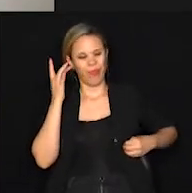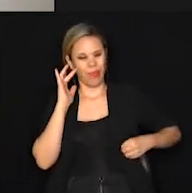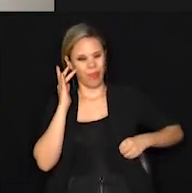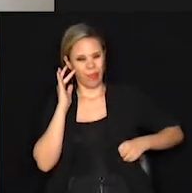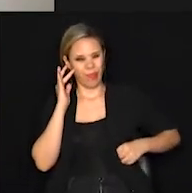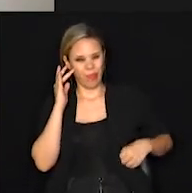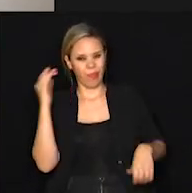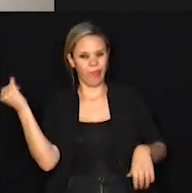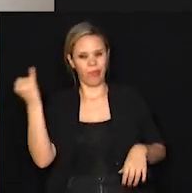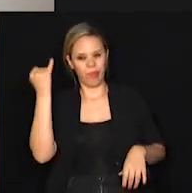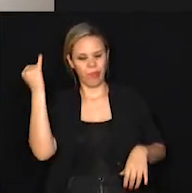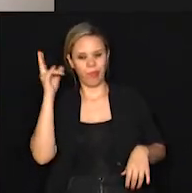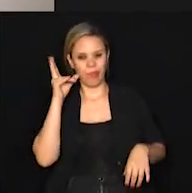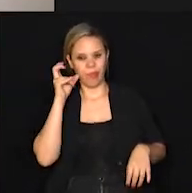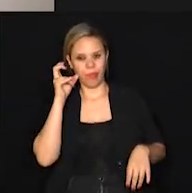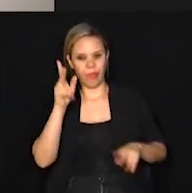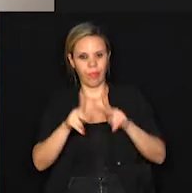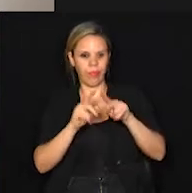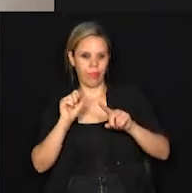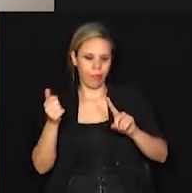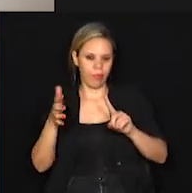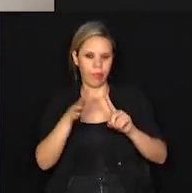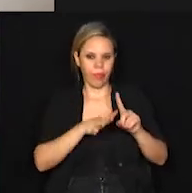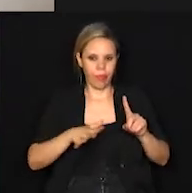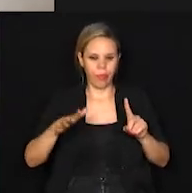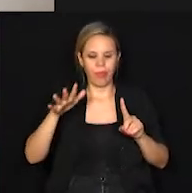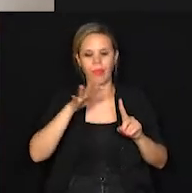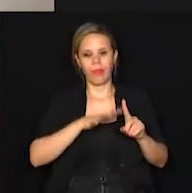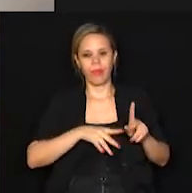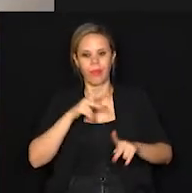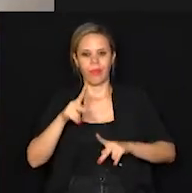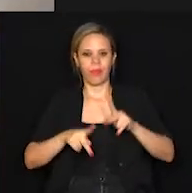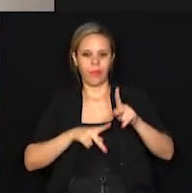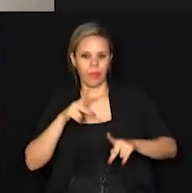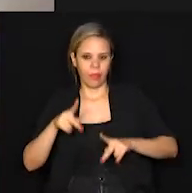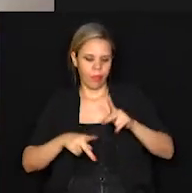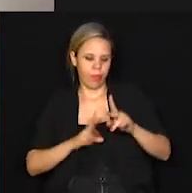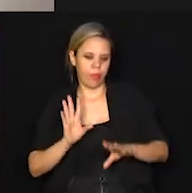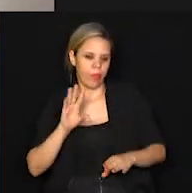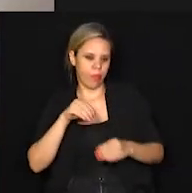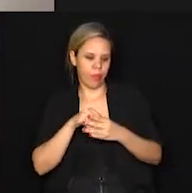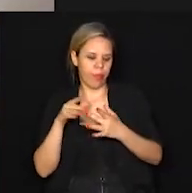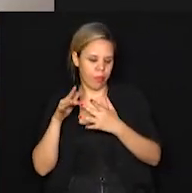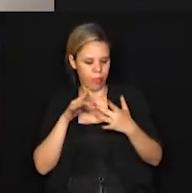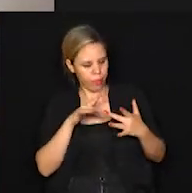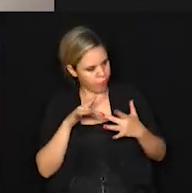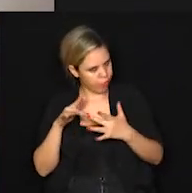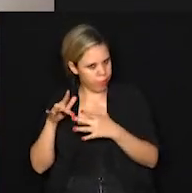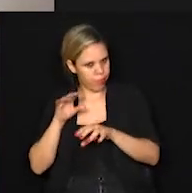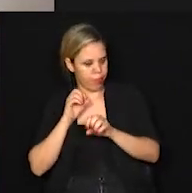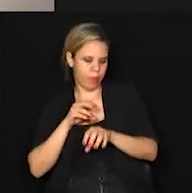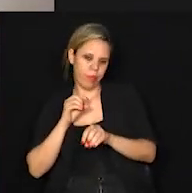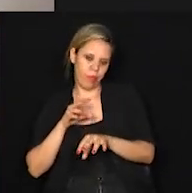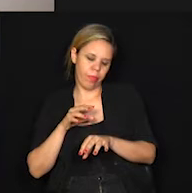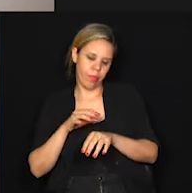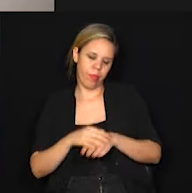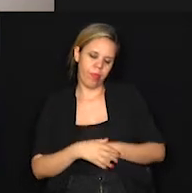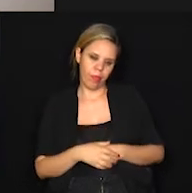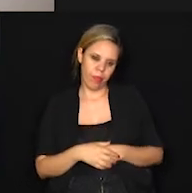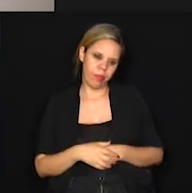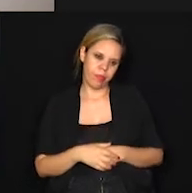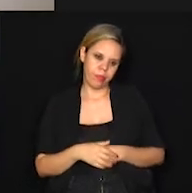importante ouvir as sociedades, ouvir aqueles que estão aí diretamente relacionados com a educação. Então,